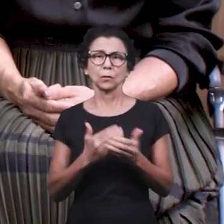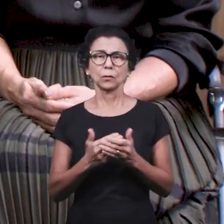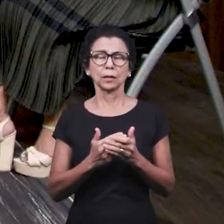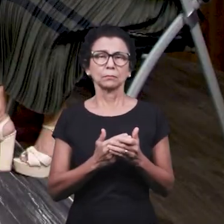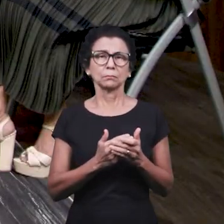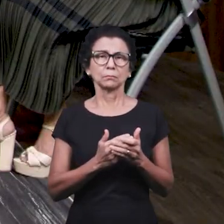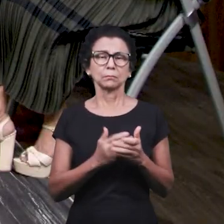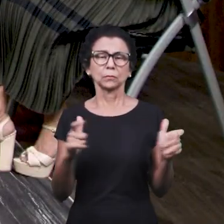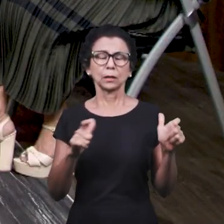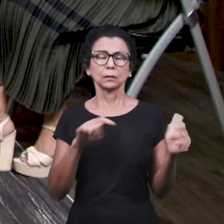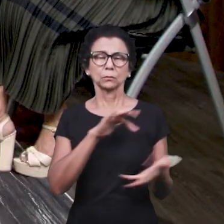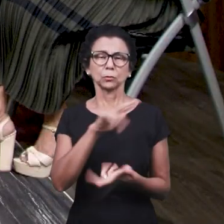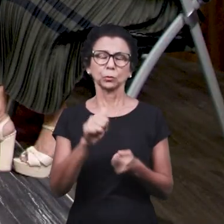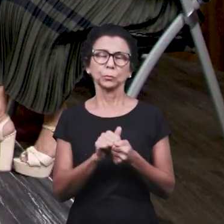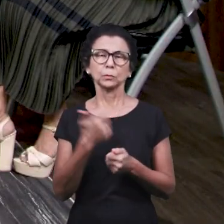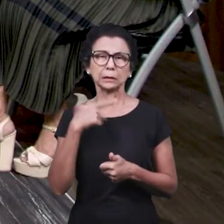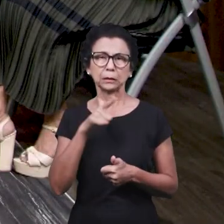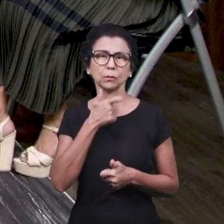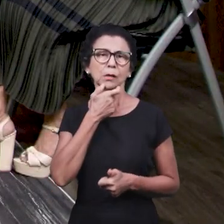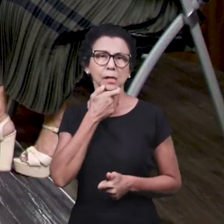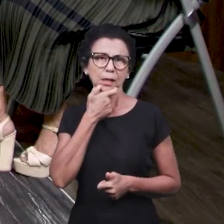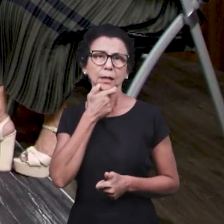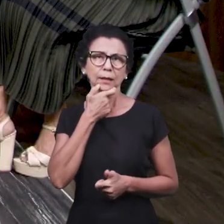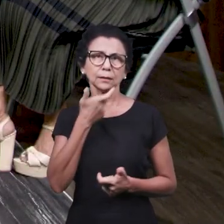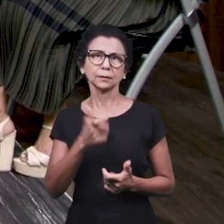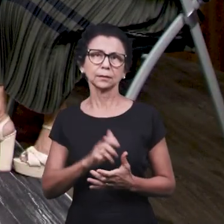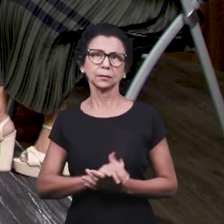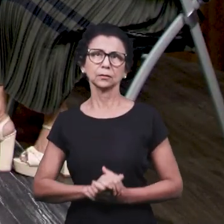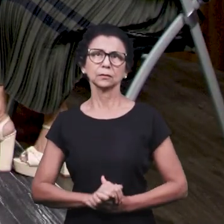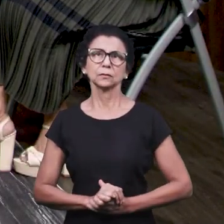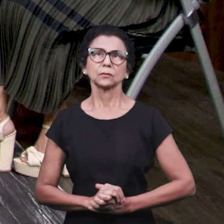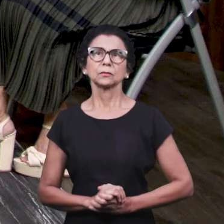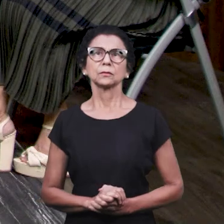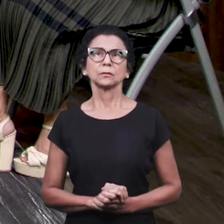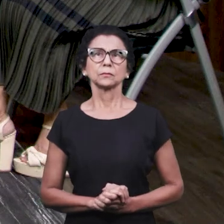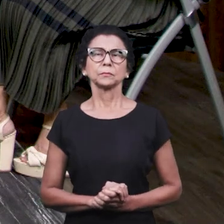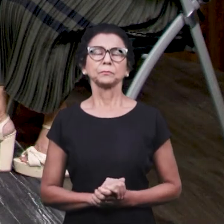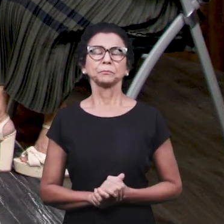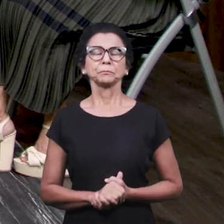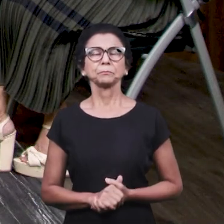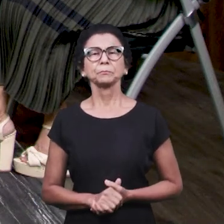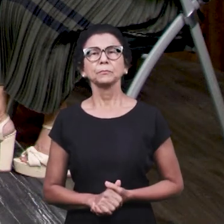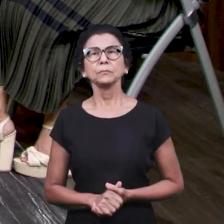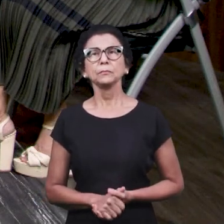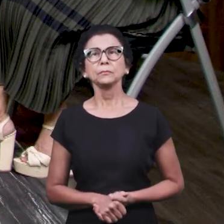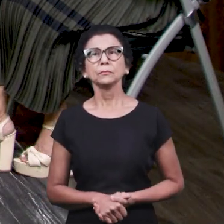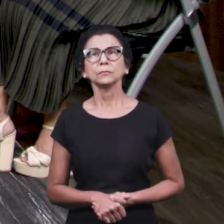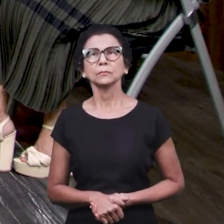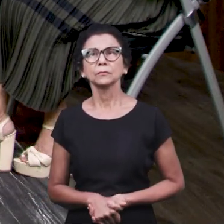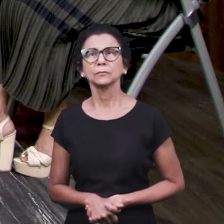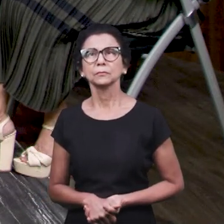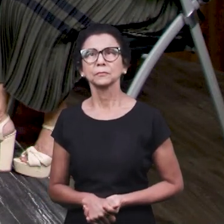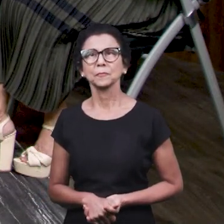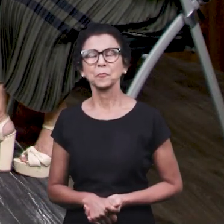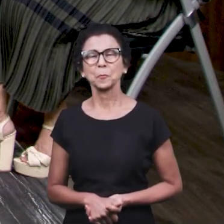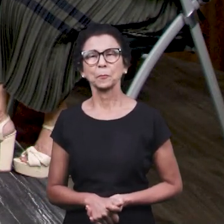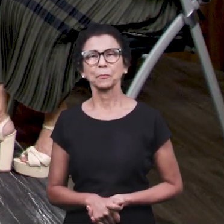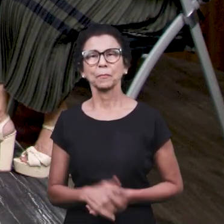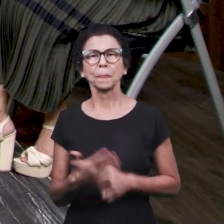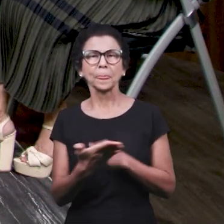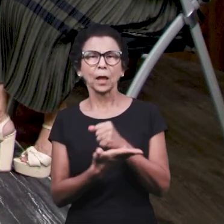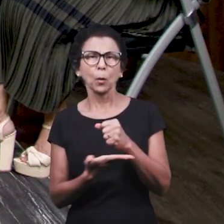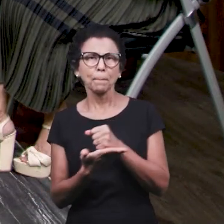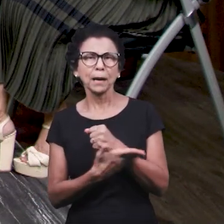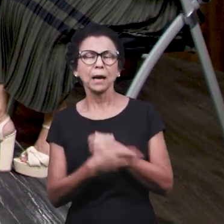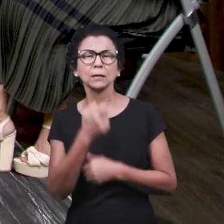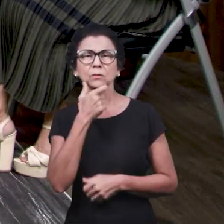inglês. E principalmente no mercado de trabalho. Não é nem mais o diferencial que a gente fala, fulano sabe falar inglês. É o básico. Você não